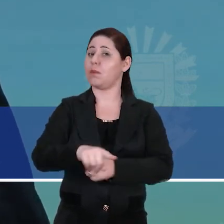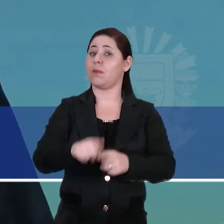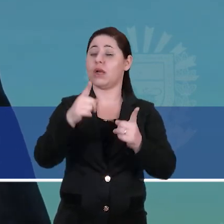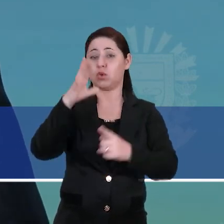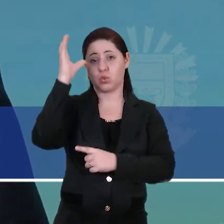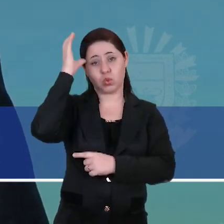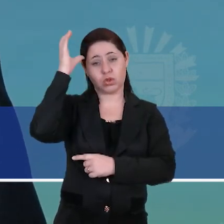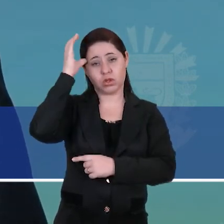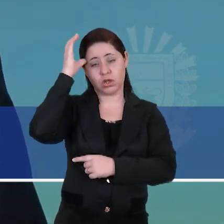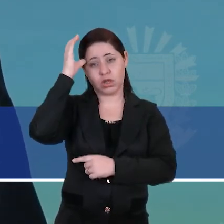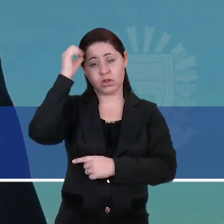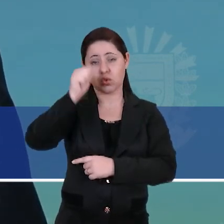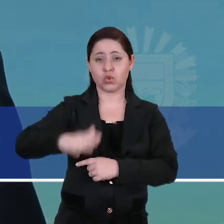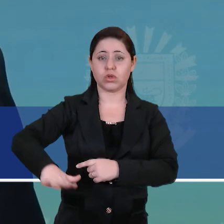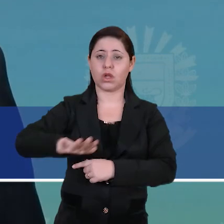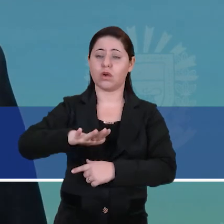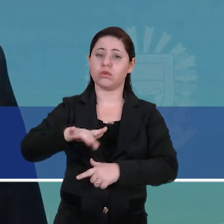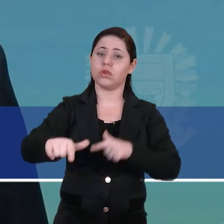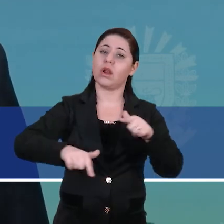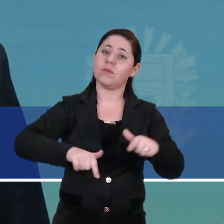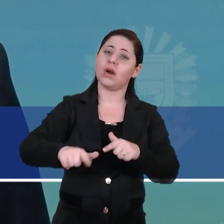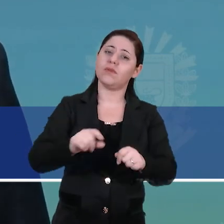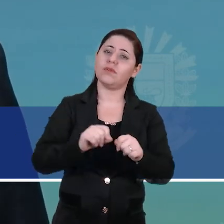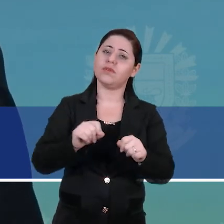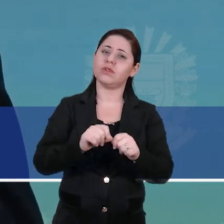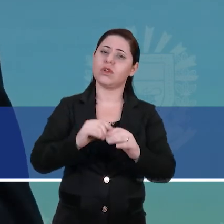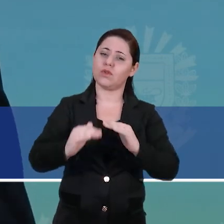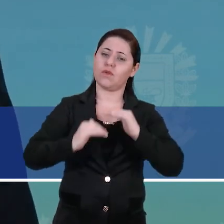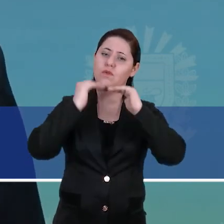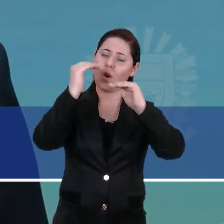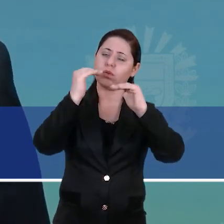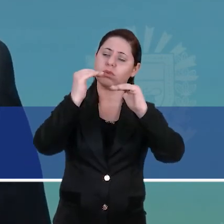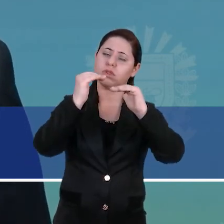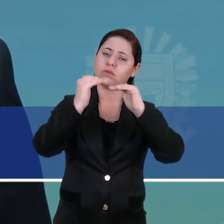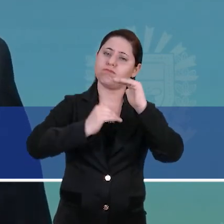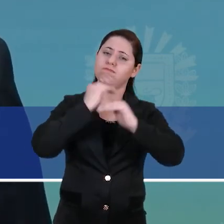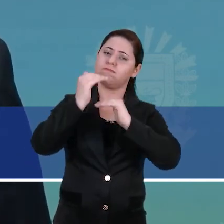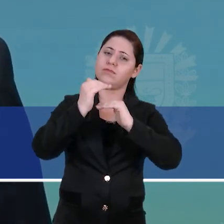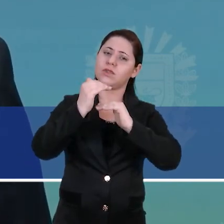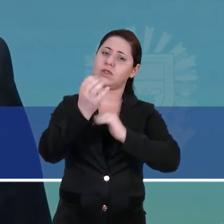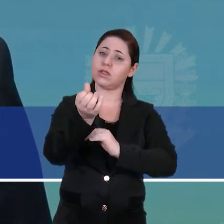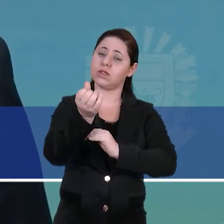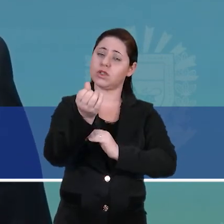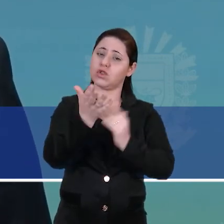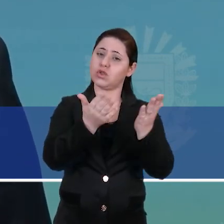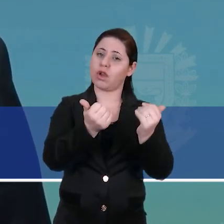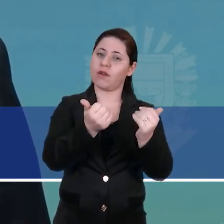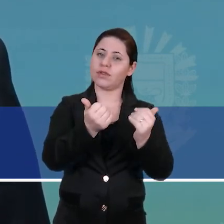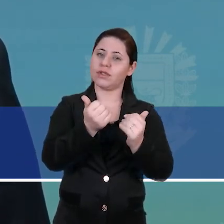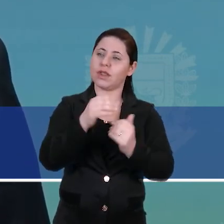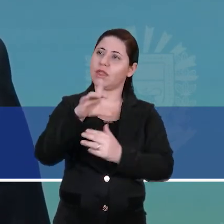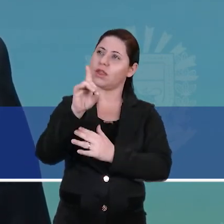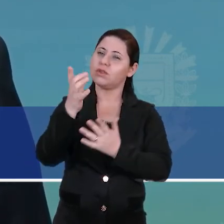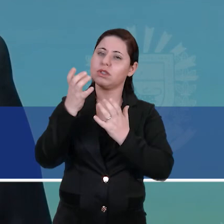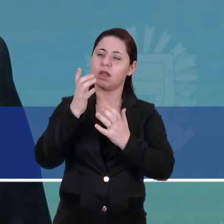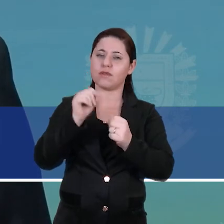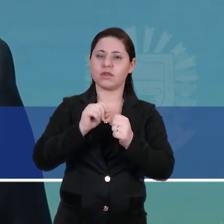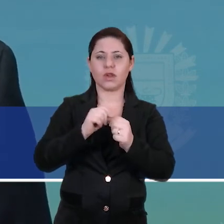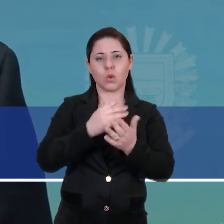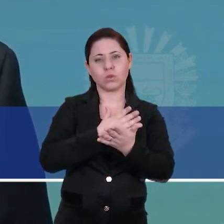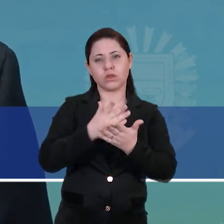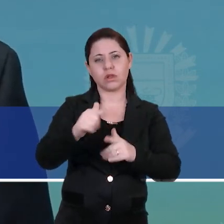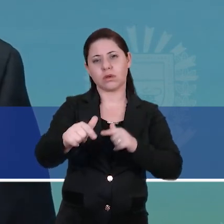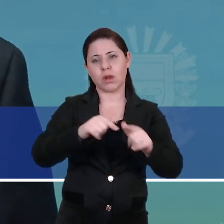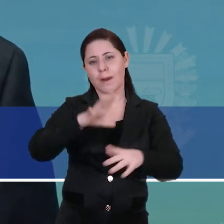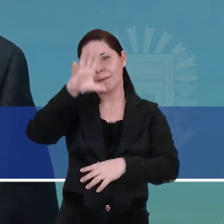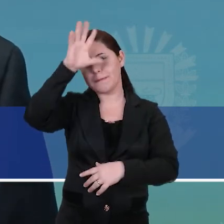de consciência social, de um trabalho social que a gente vai fazer na formação desses 6 jovens aprendizes, se Deus quiser, que passam